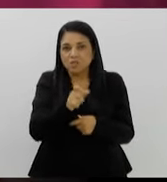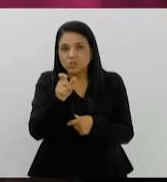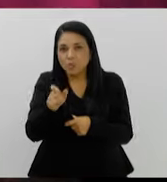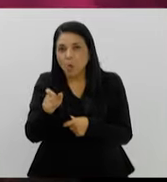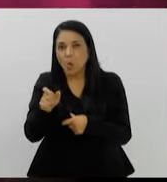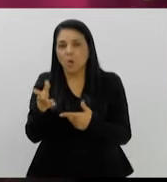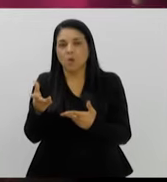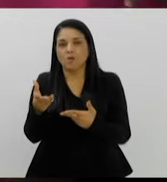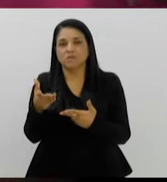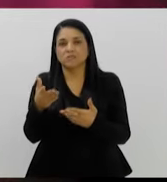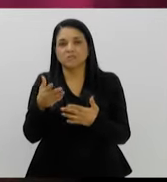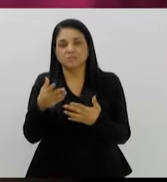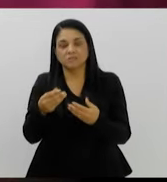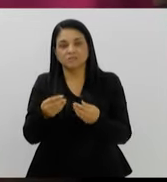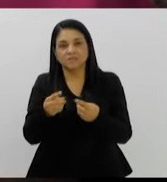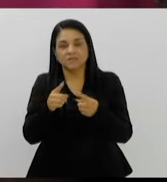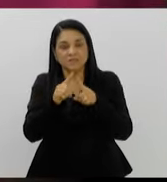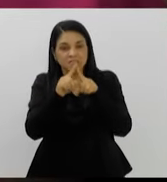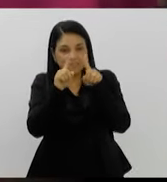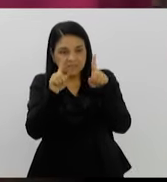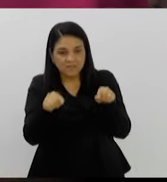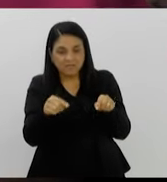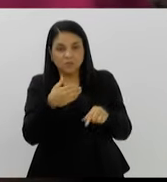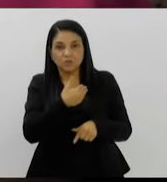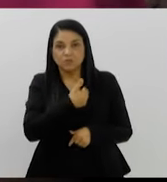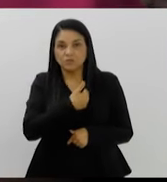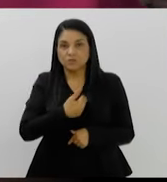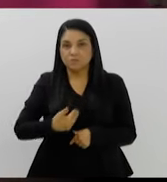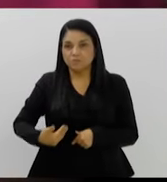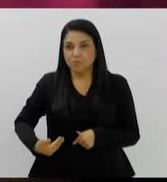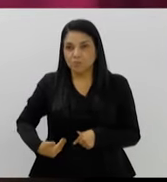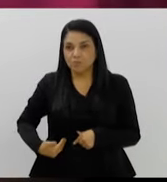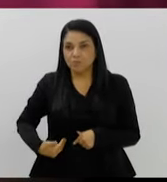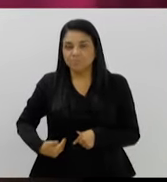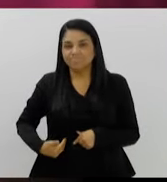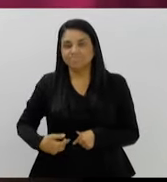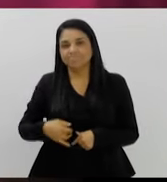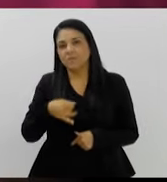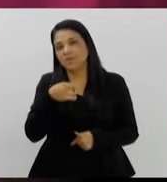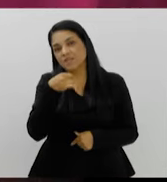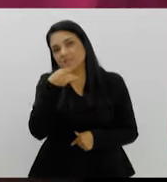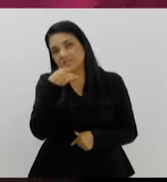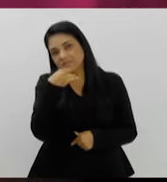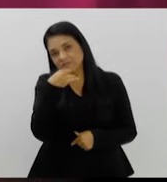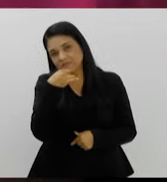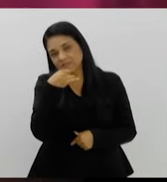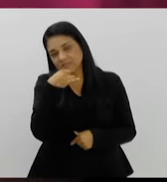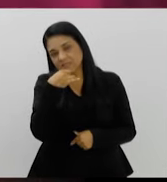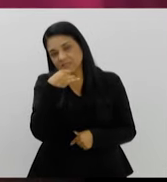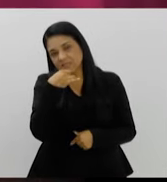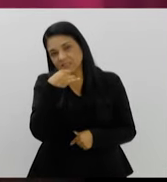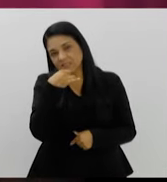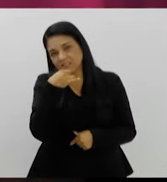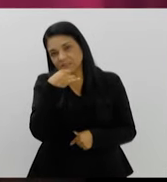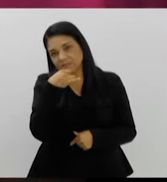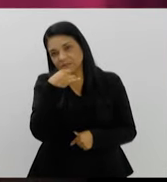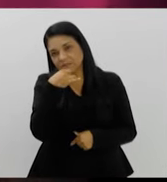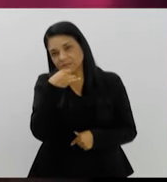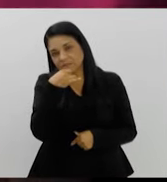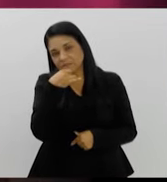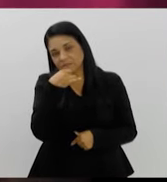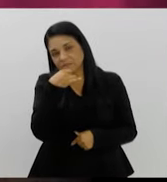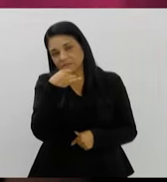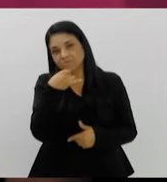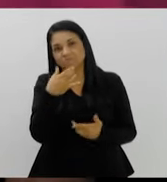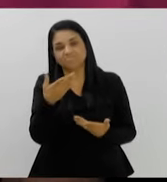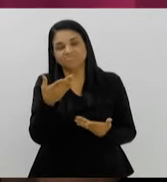público aqueles servidores públicos infelizmente eh muitas vezes